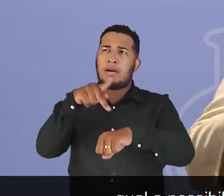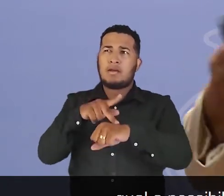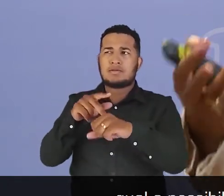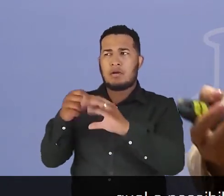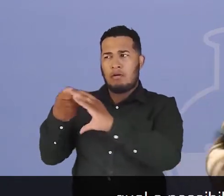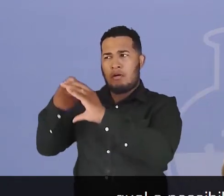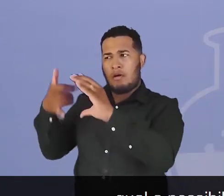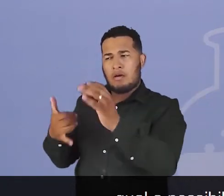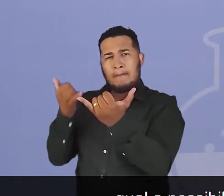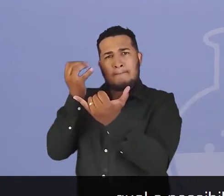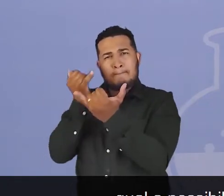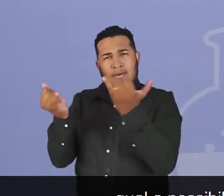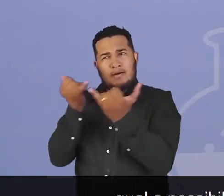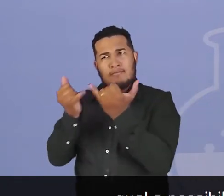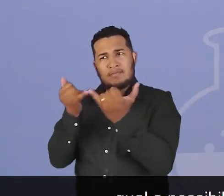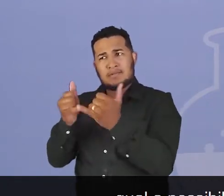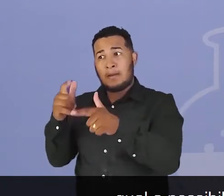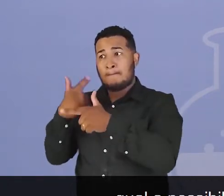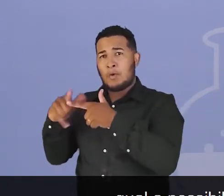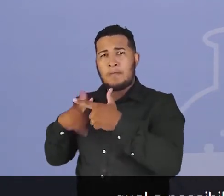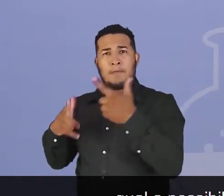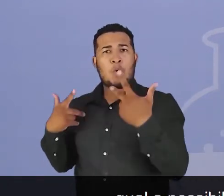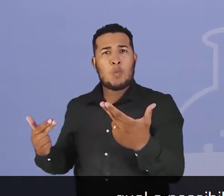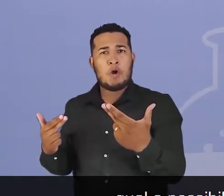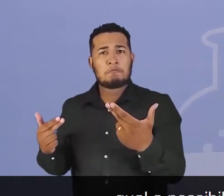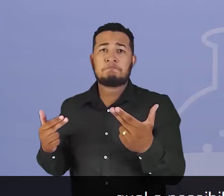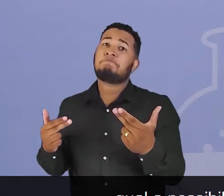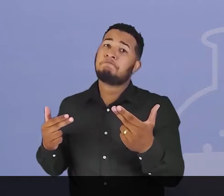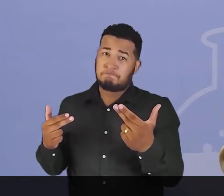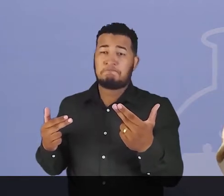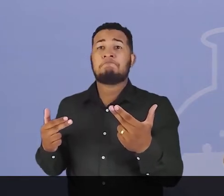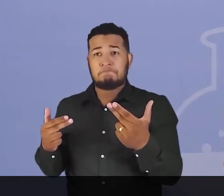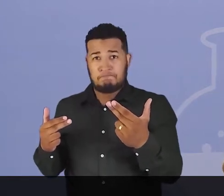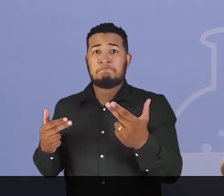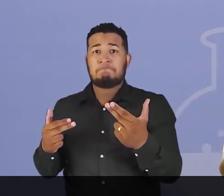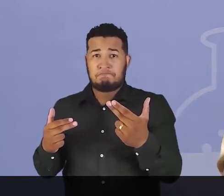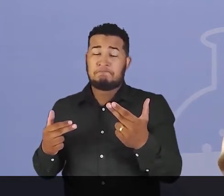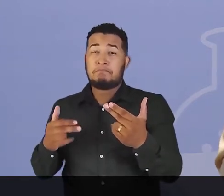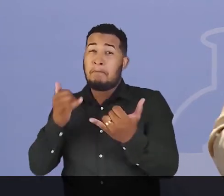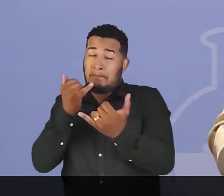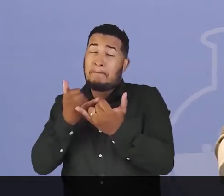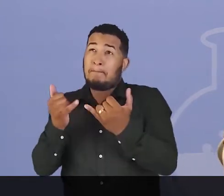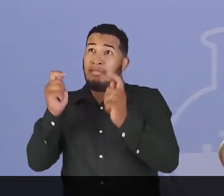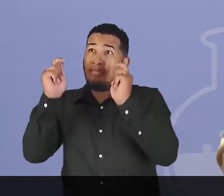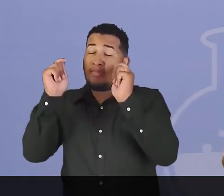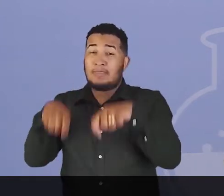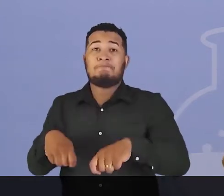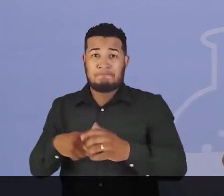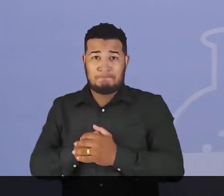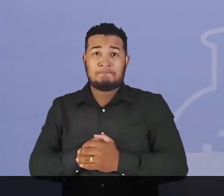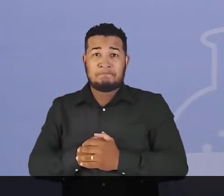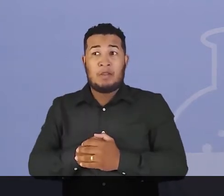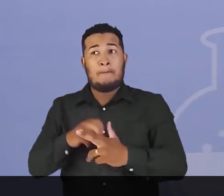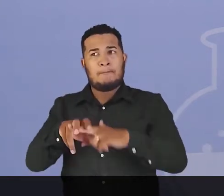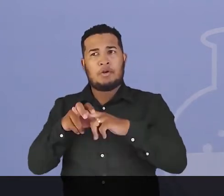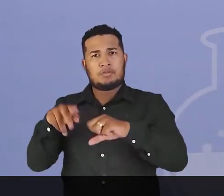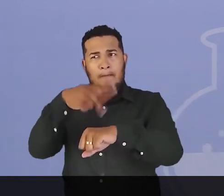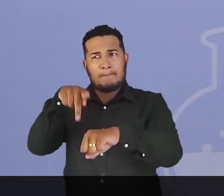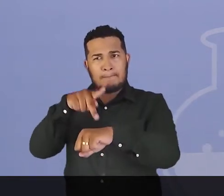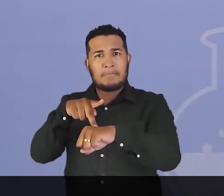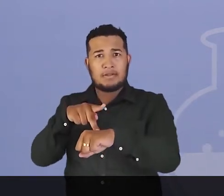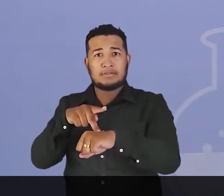possibilidade de outro país que também tem as mesmas características também não ter o mesmo problema? É muito grande. Então, por